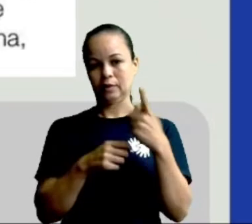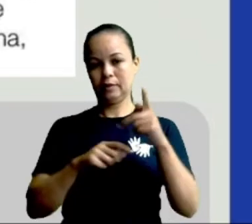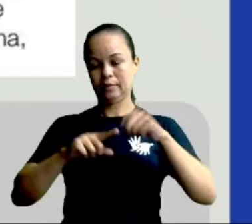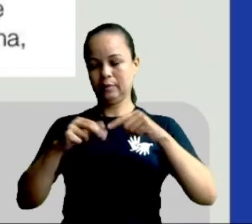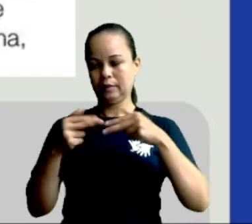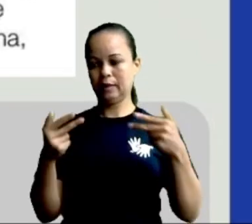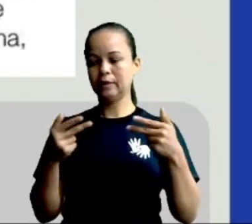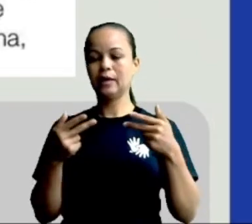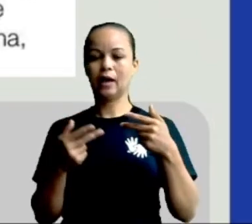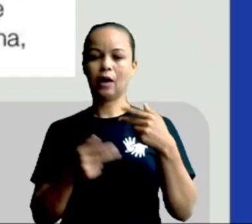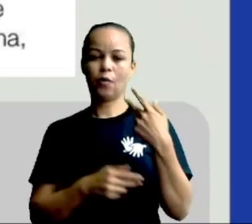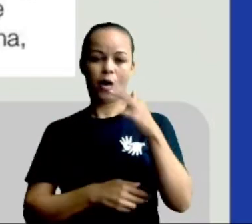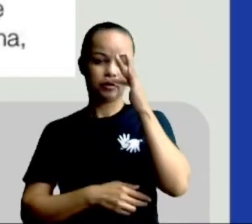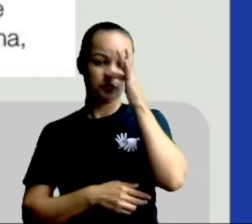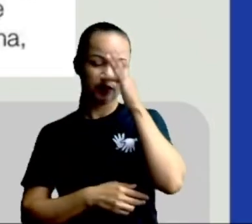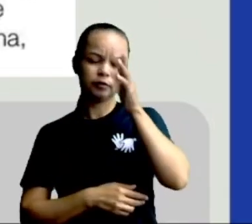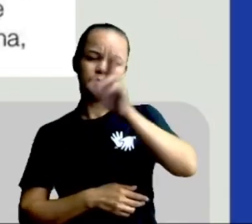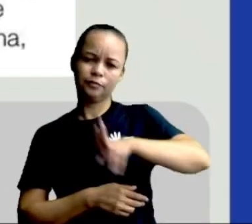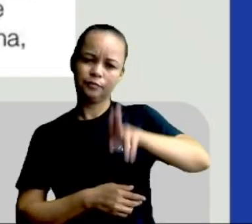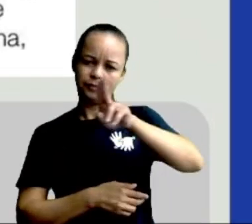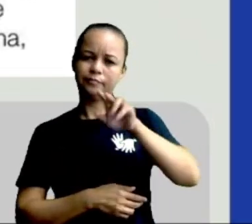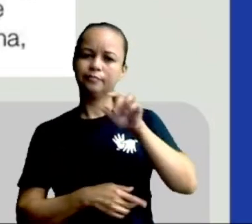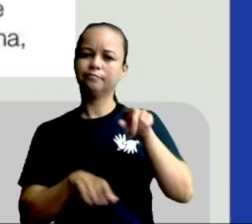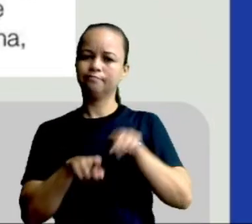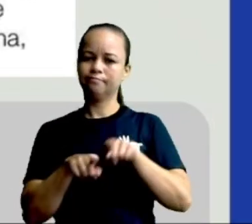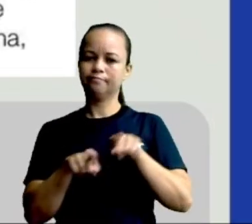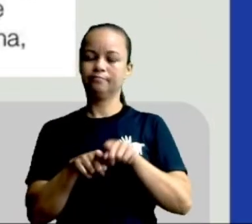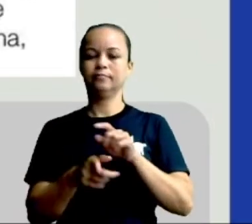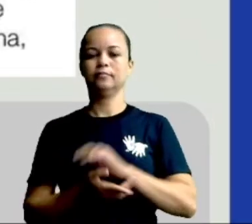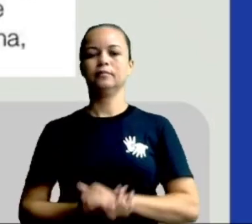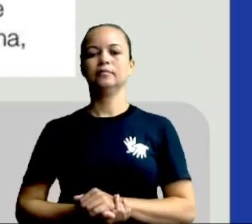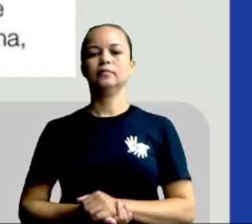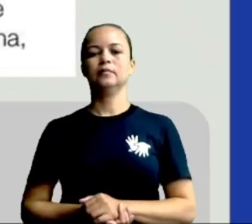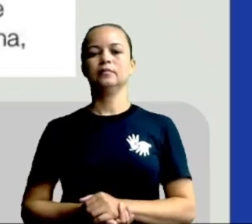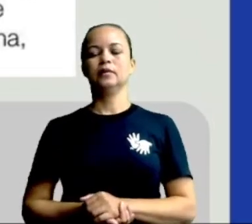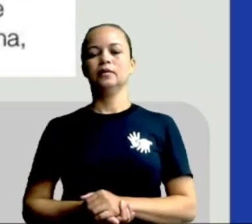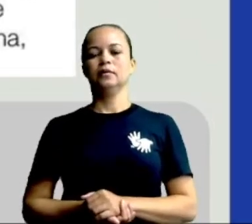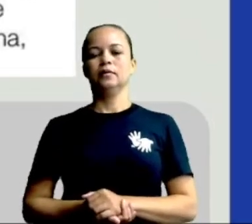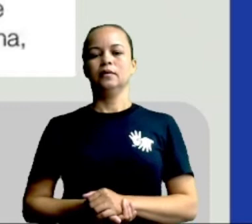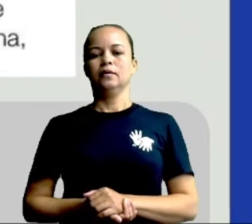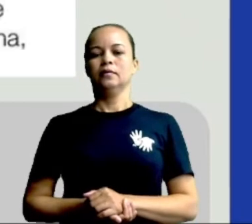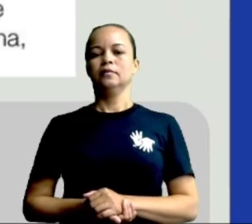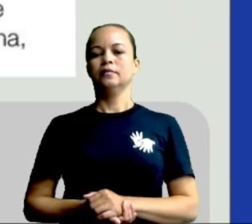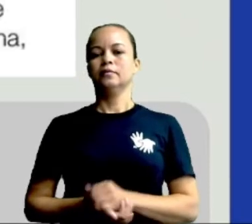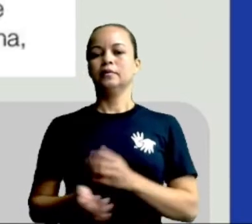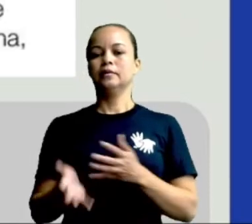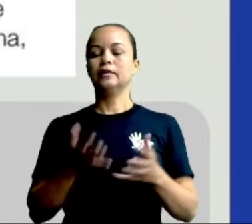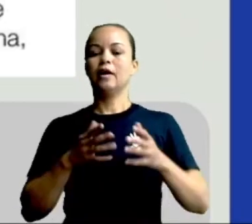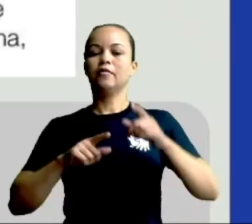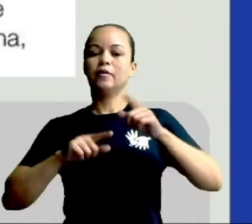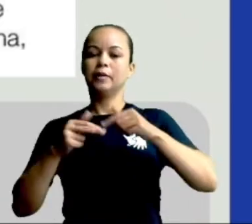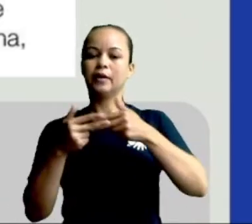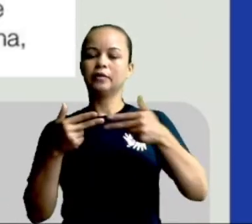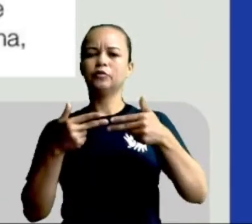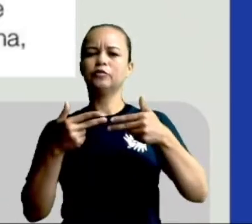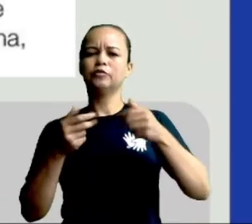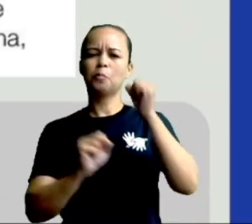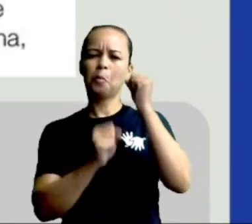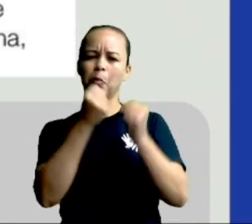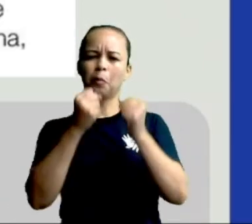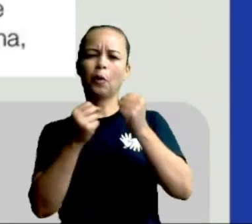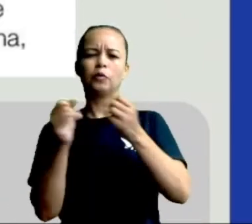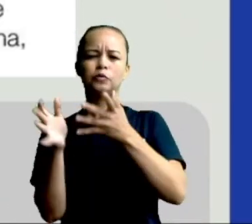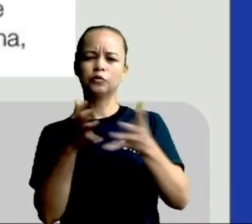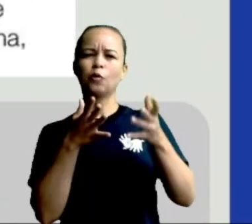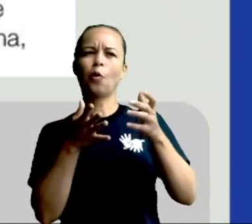as plantas também são utilizados, tá? Na fabricação de diversos produtos, como borracha,